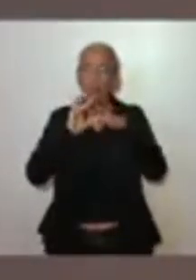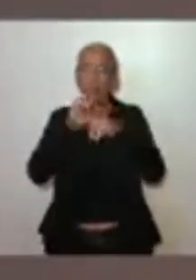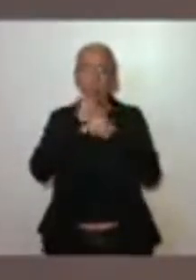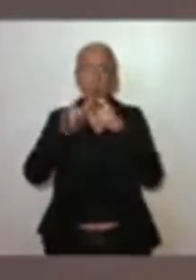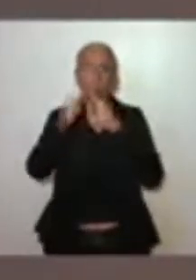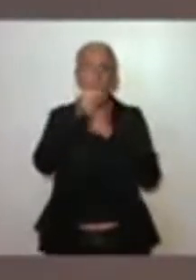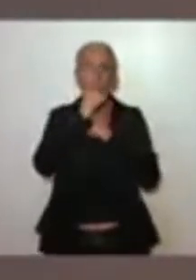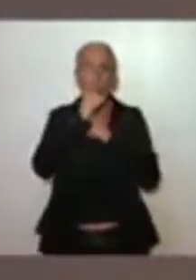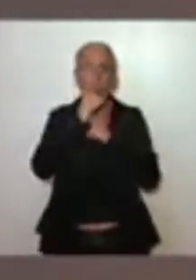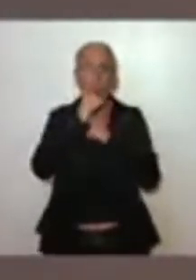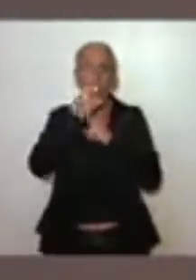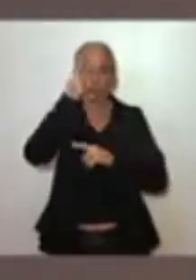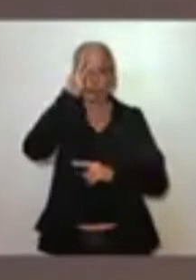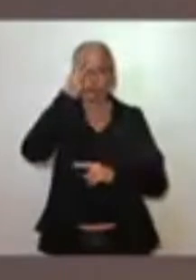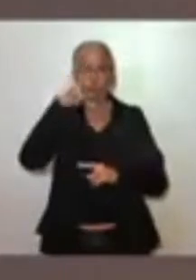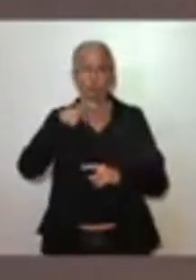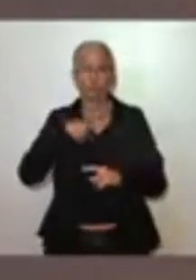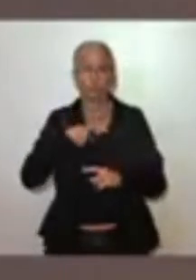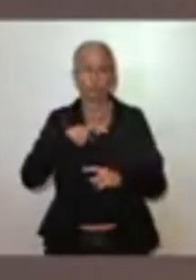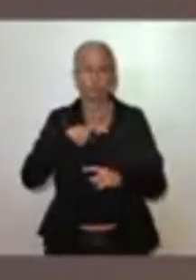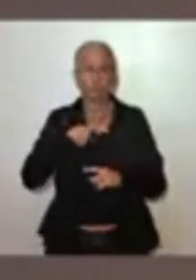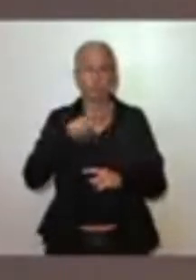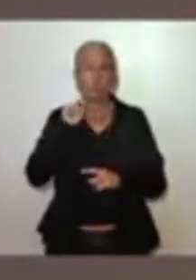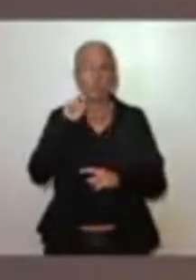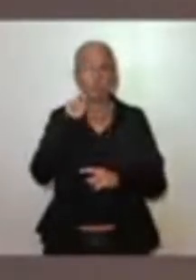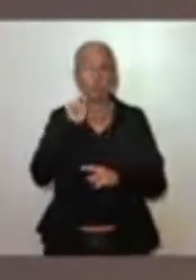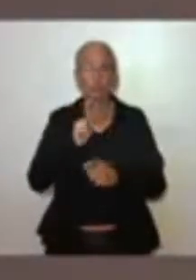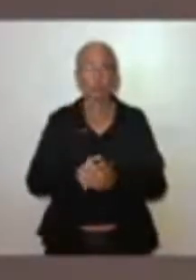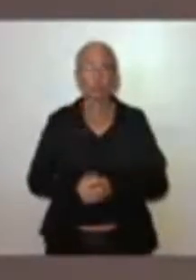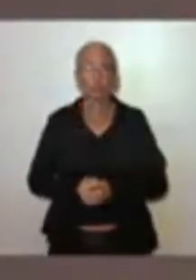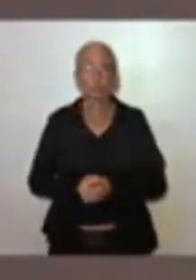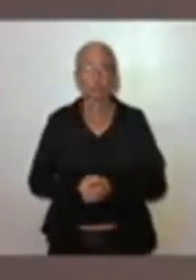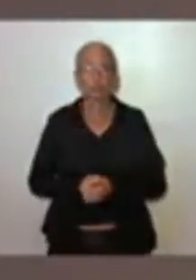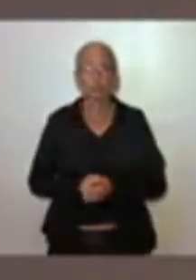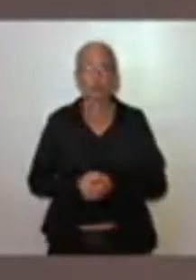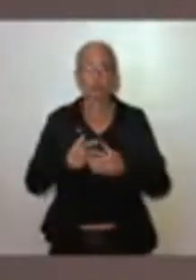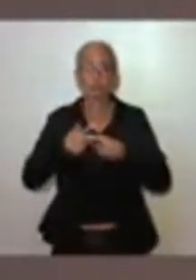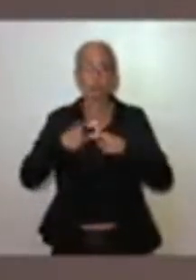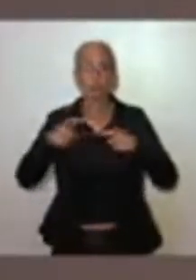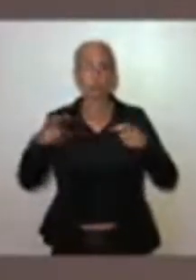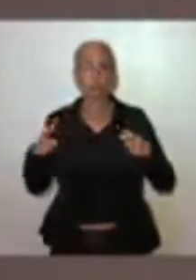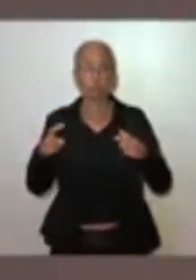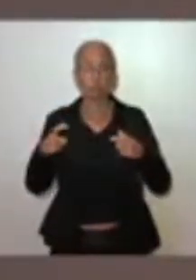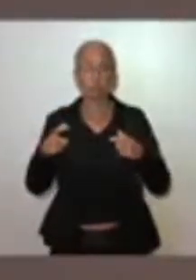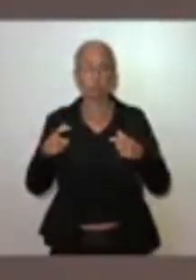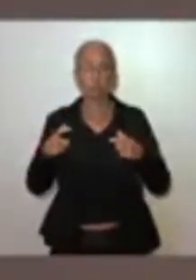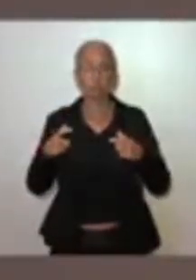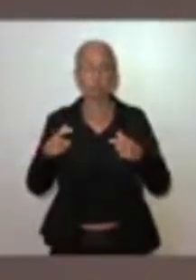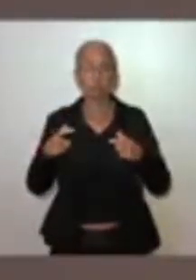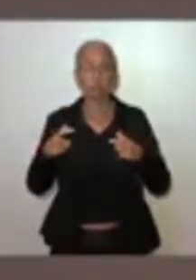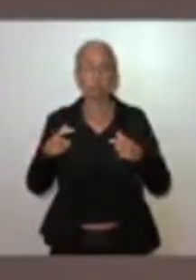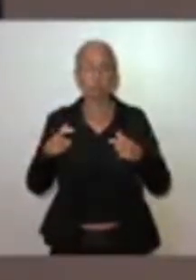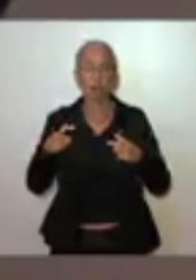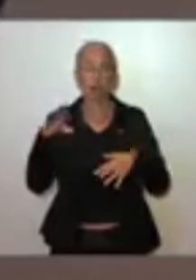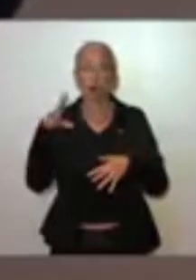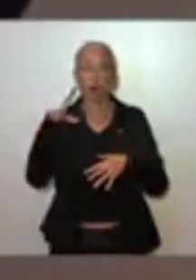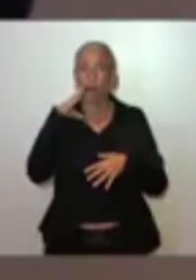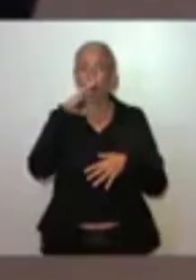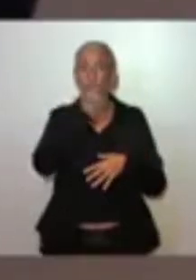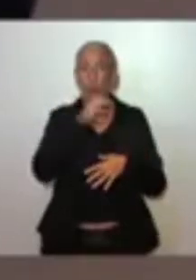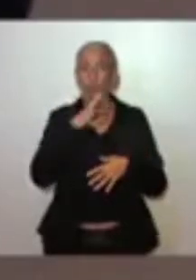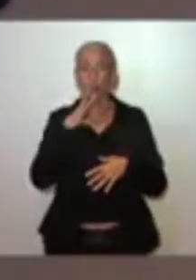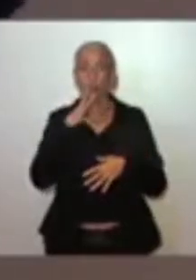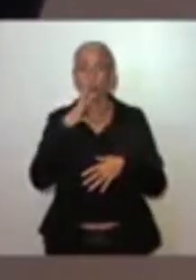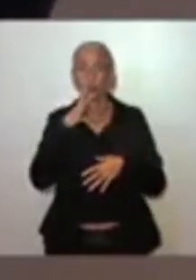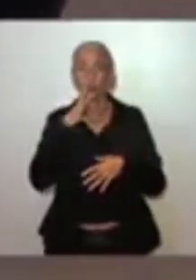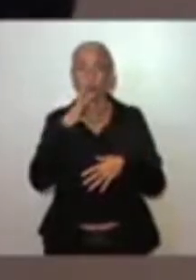interpessoal que é que é um criou se de uma maneira exponencial o acesso ao